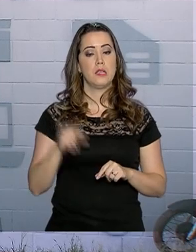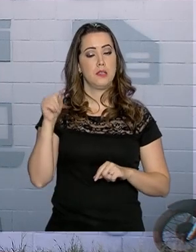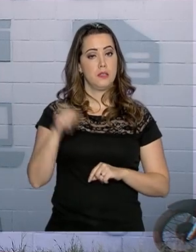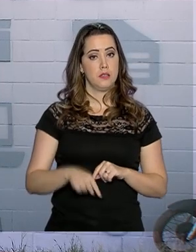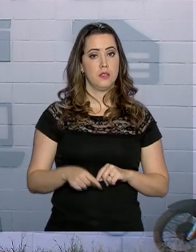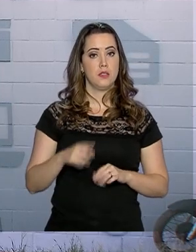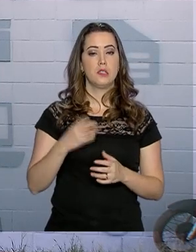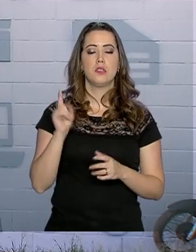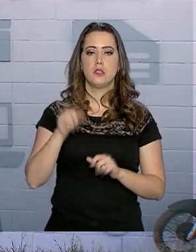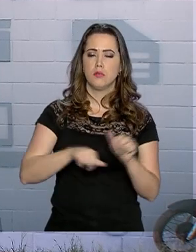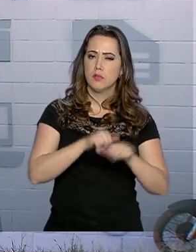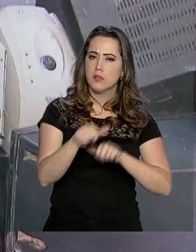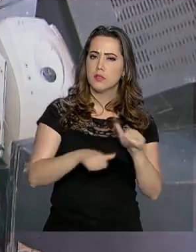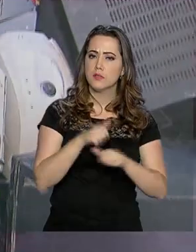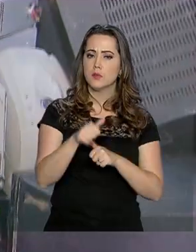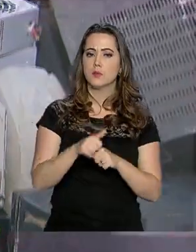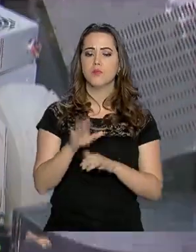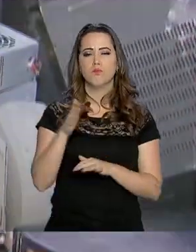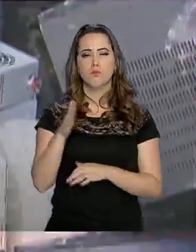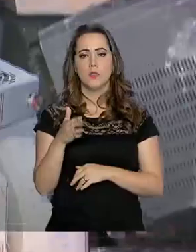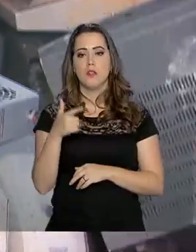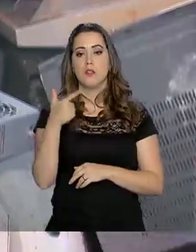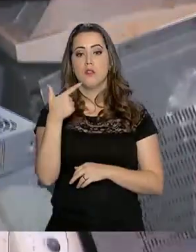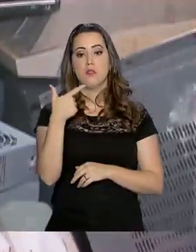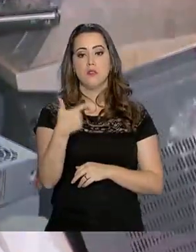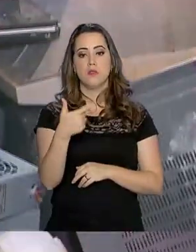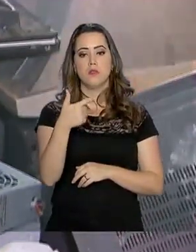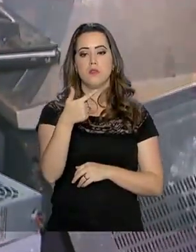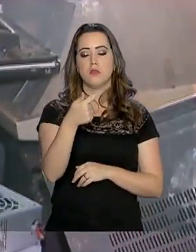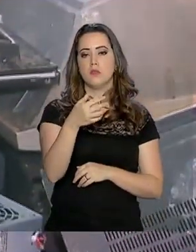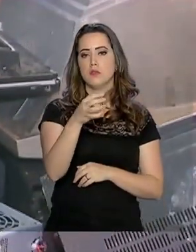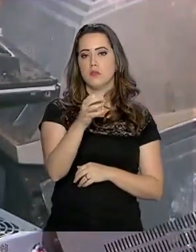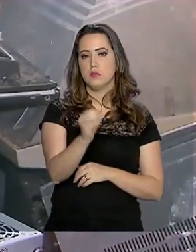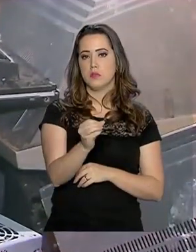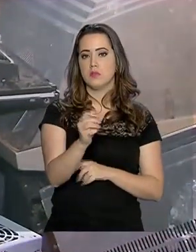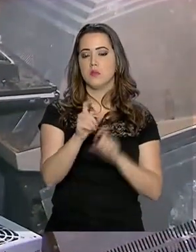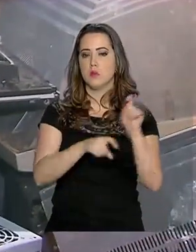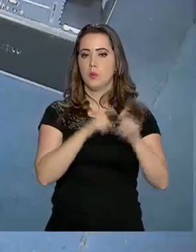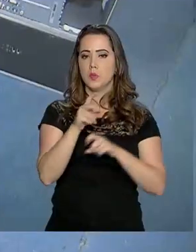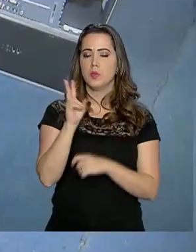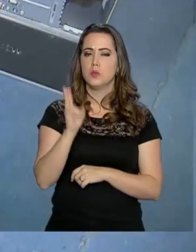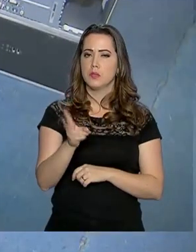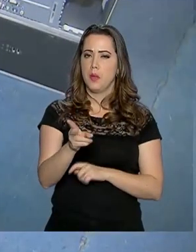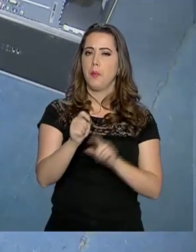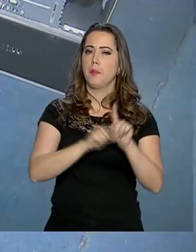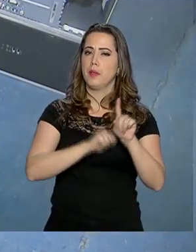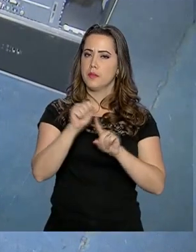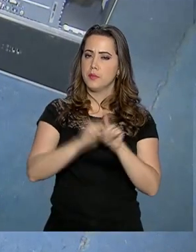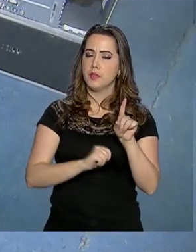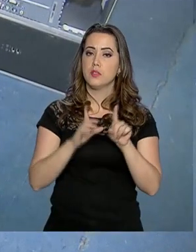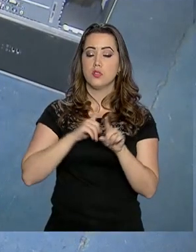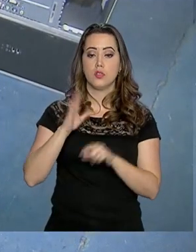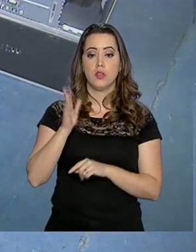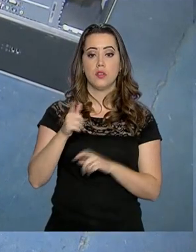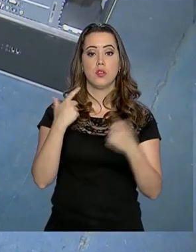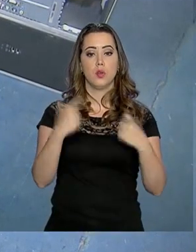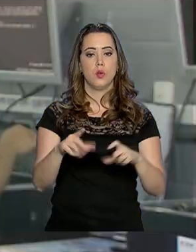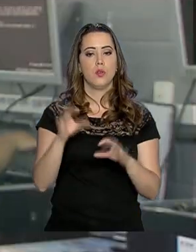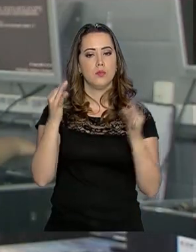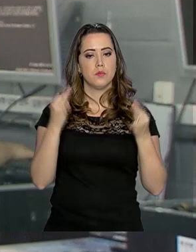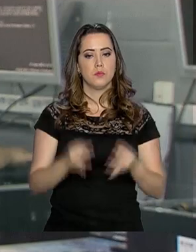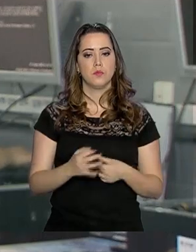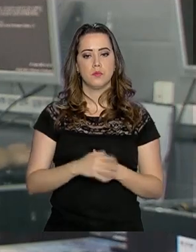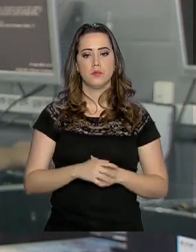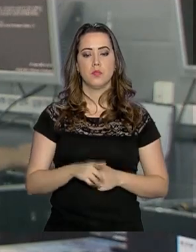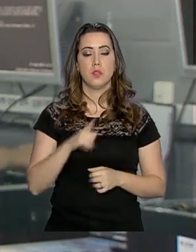aqui são recondicionados cerca de 270 computadores por mês que já possui destino certo